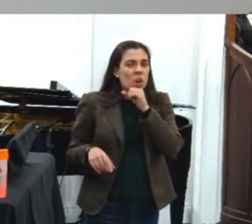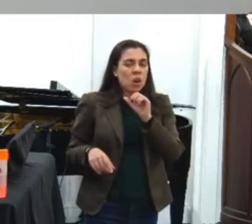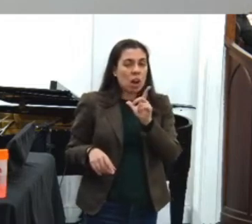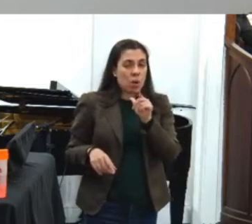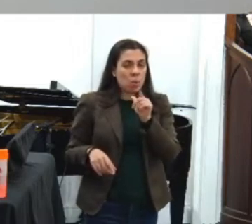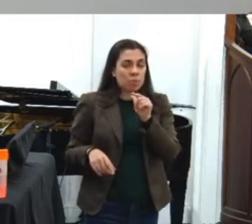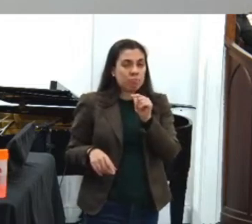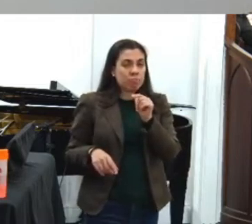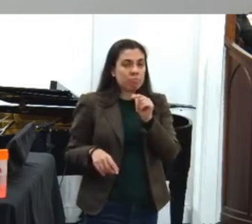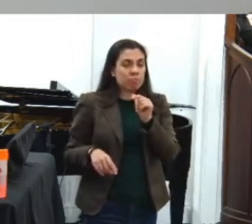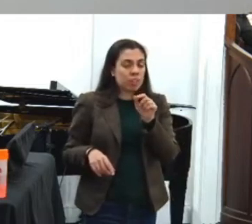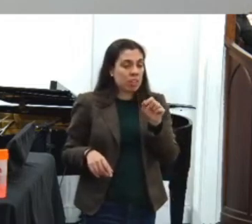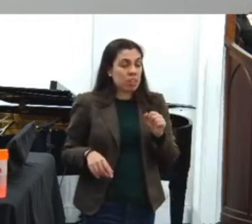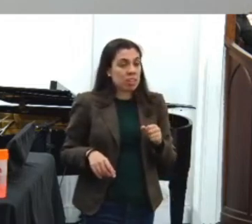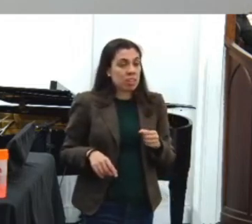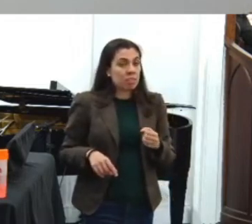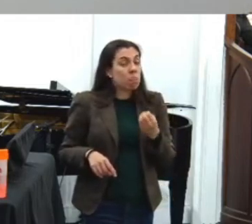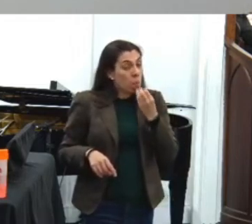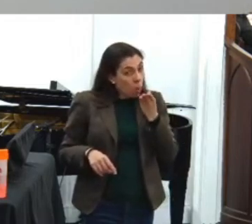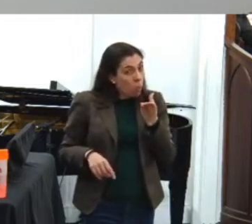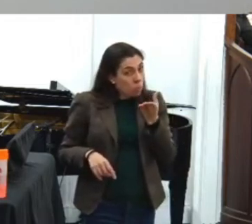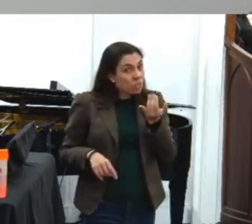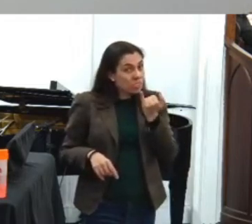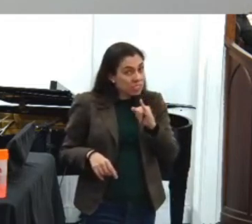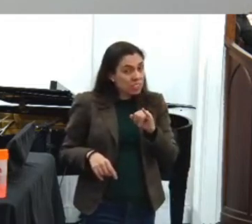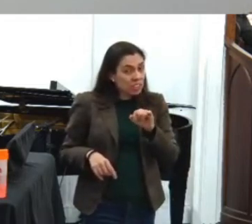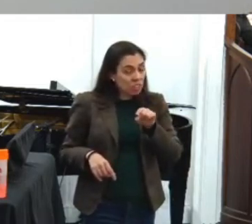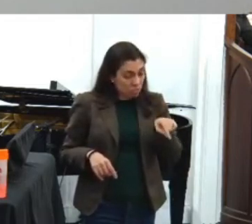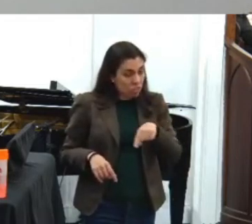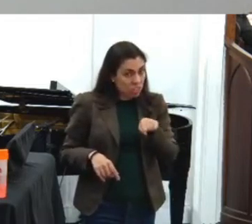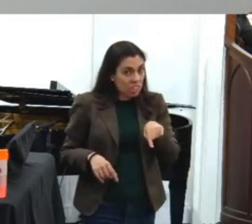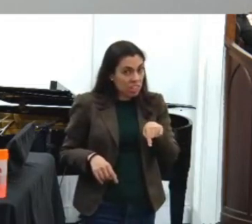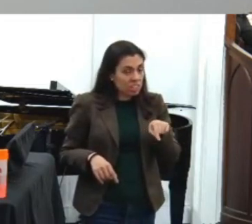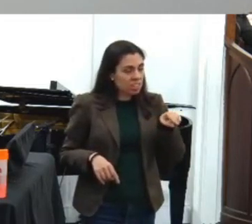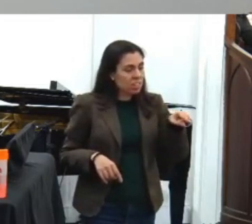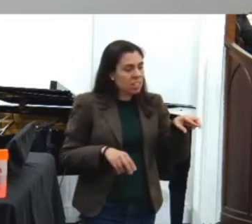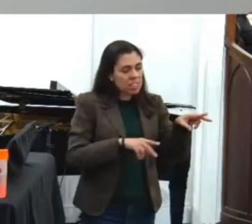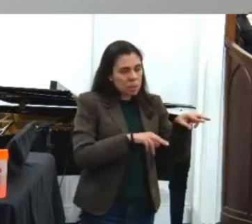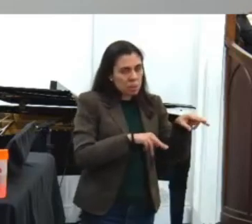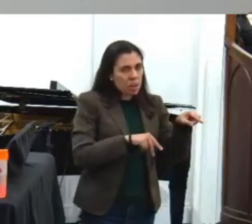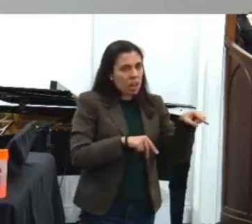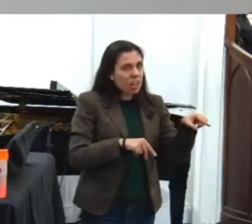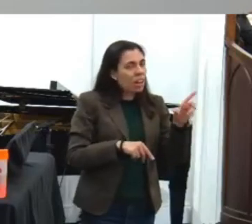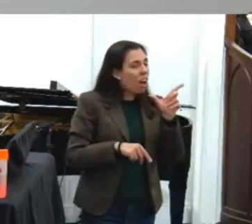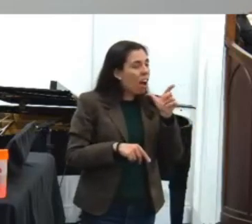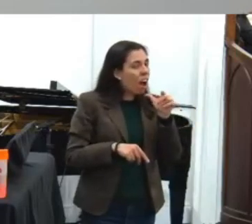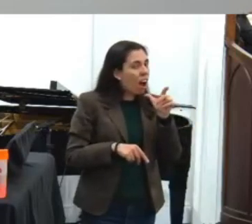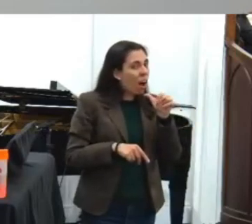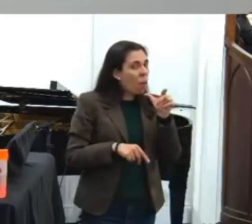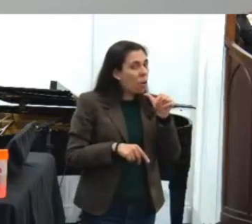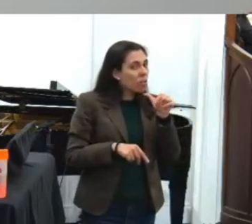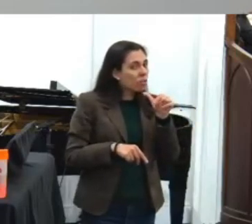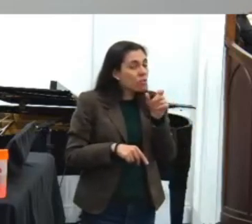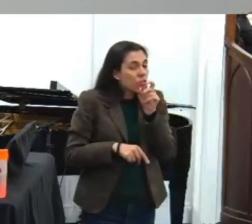Mas porque vocês não são nem quentes, nem frios, estou a ponto